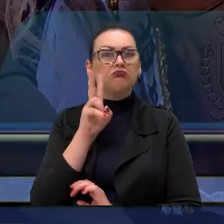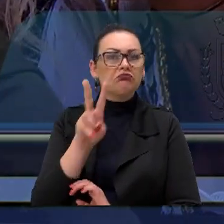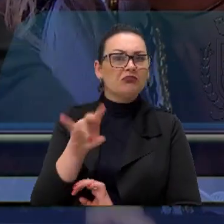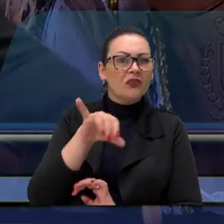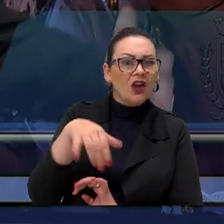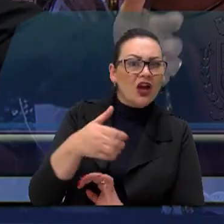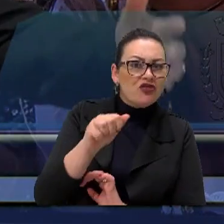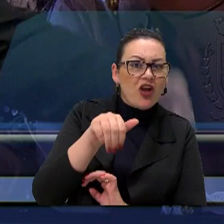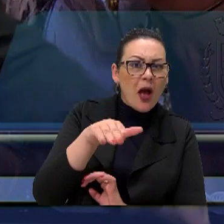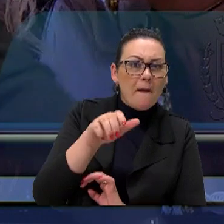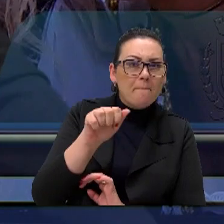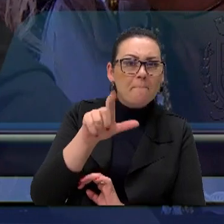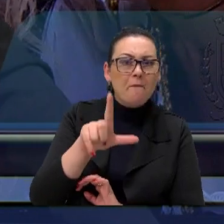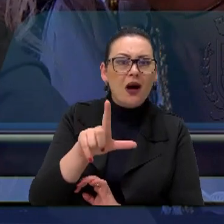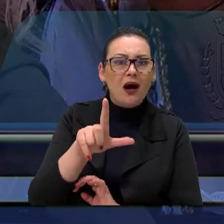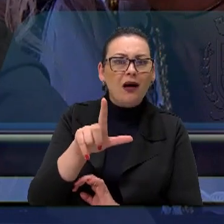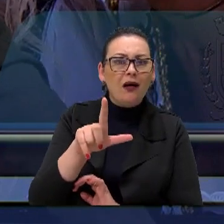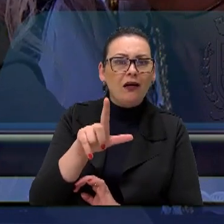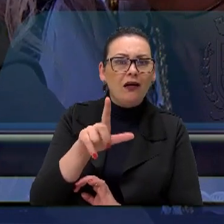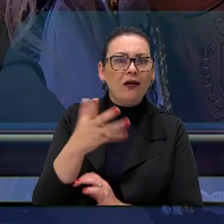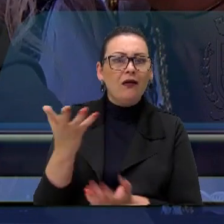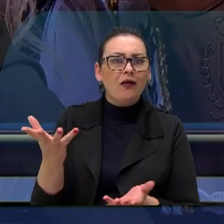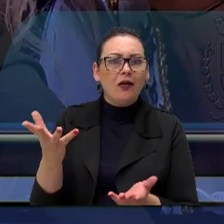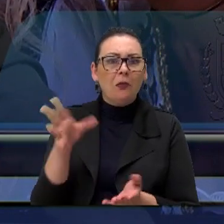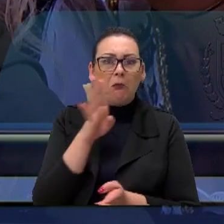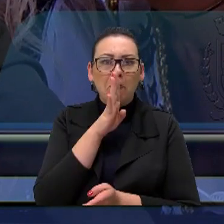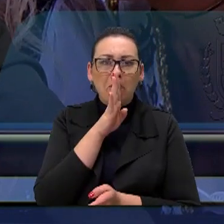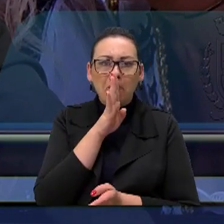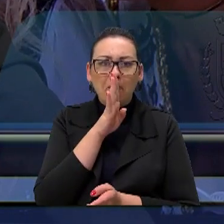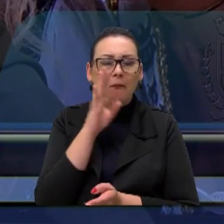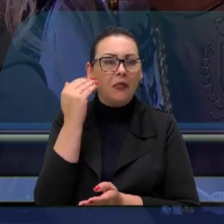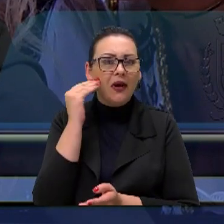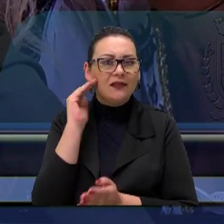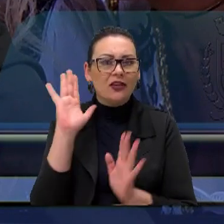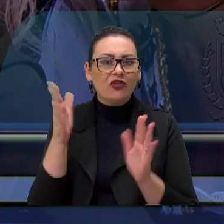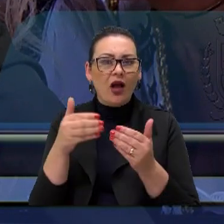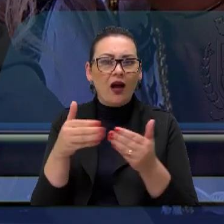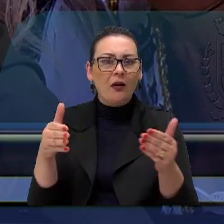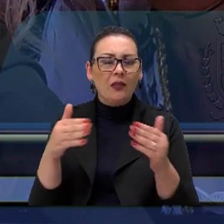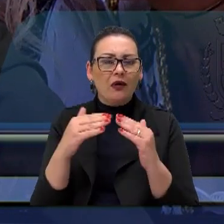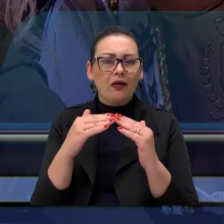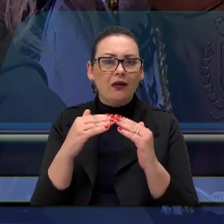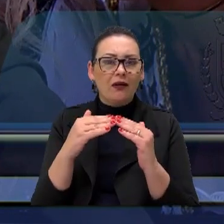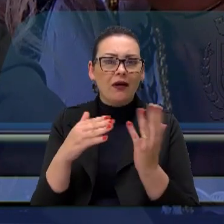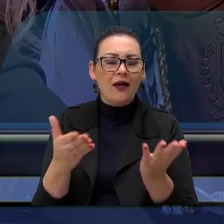sabia, pensei que a mansão já estava inaugurada lá, mas com certeza, Jamal,